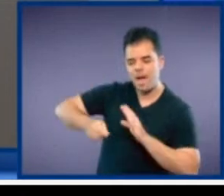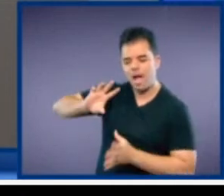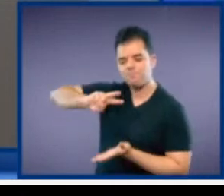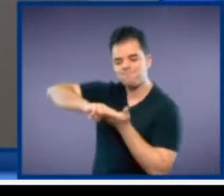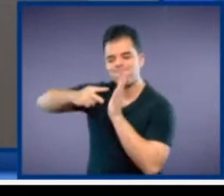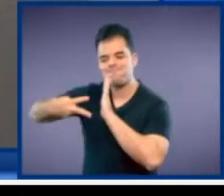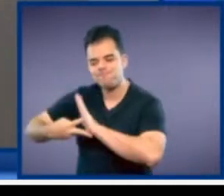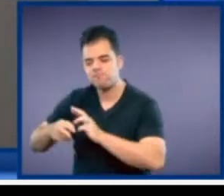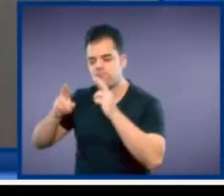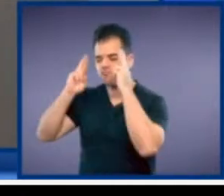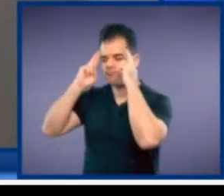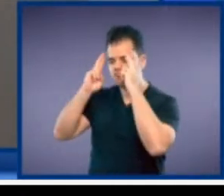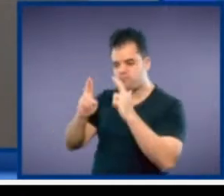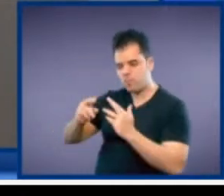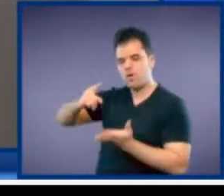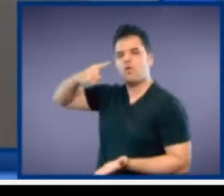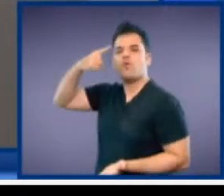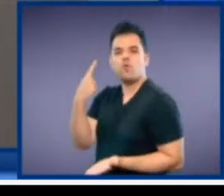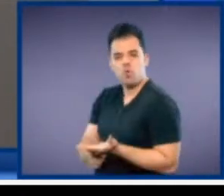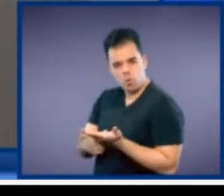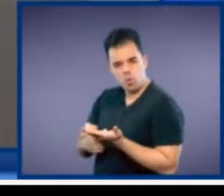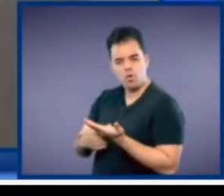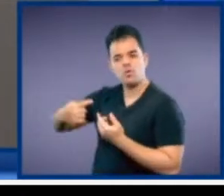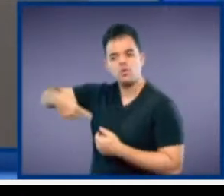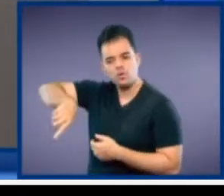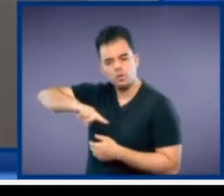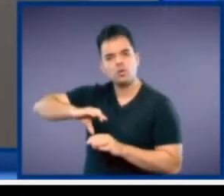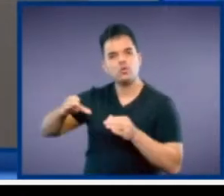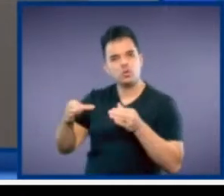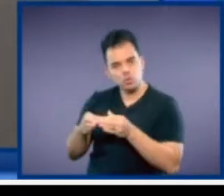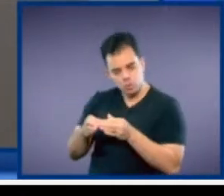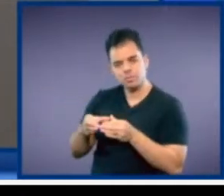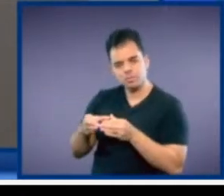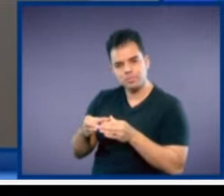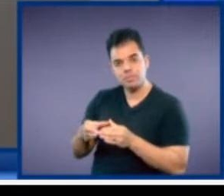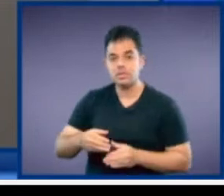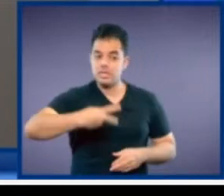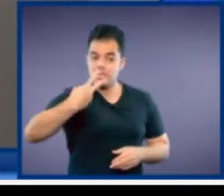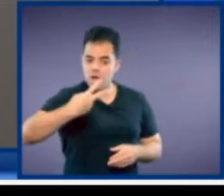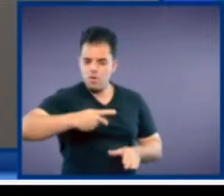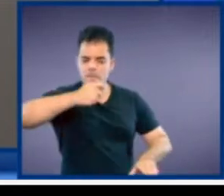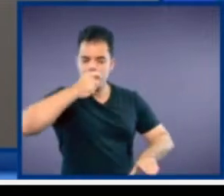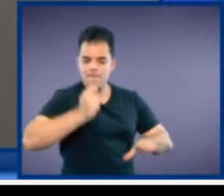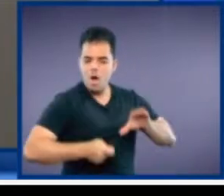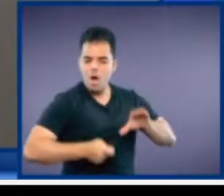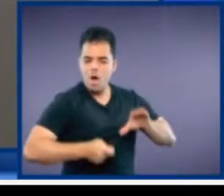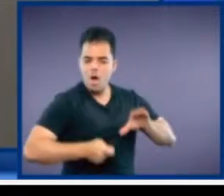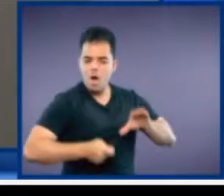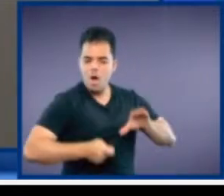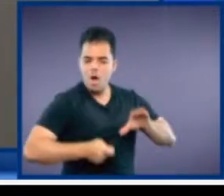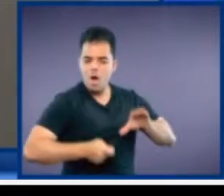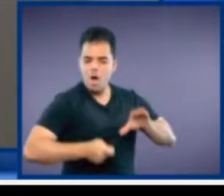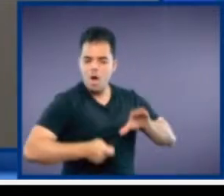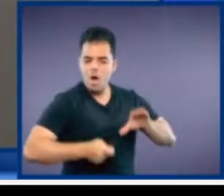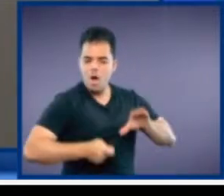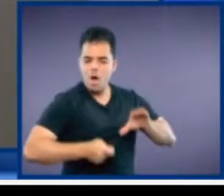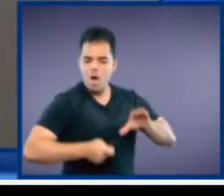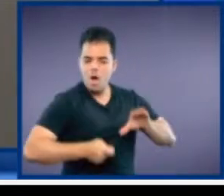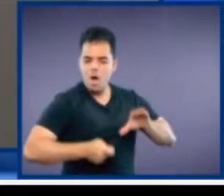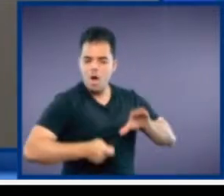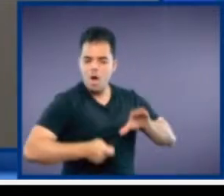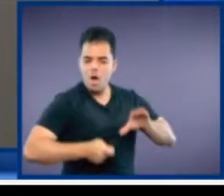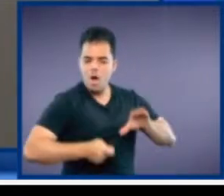o respeito e compromisso aqui de todos nós com o cidadão. A segunda reafirma o agradecimento a todas as